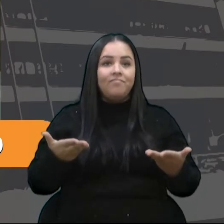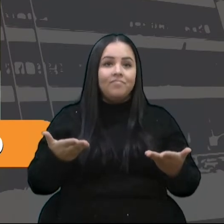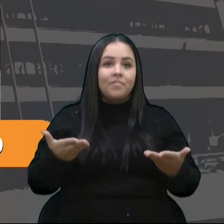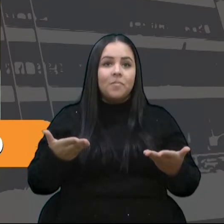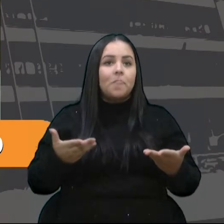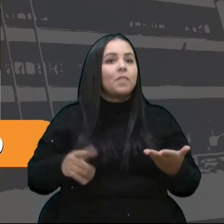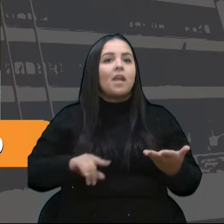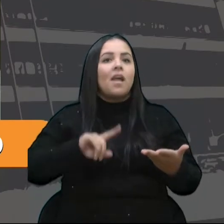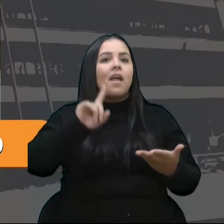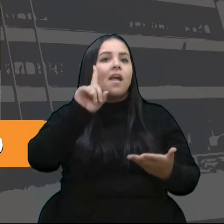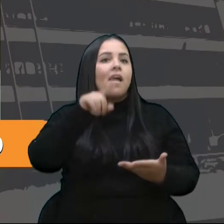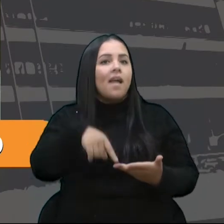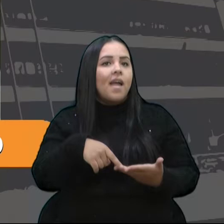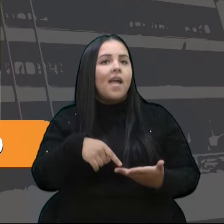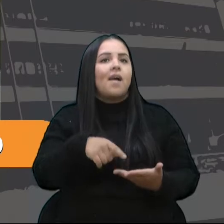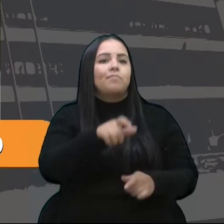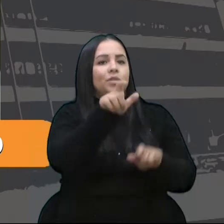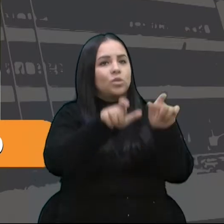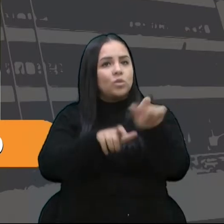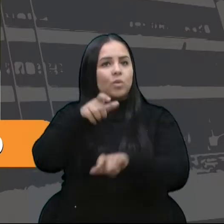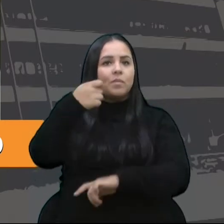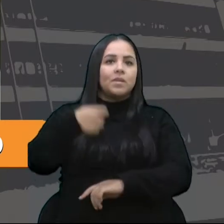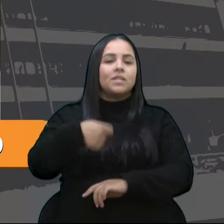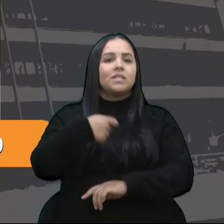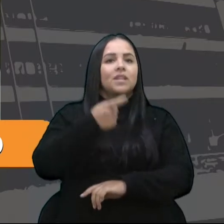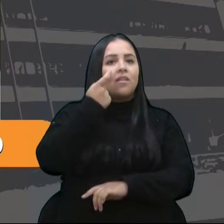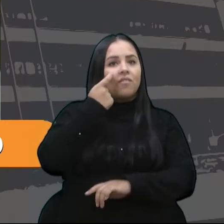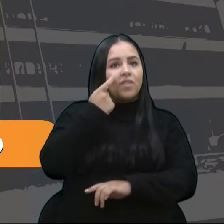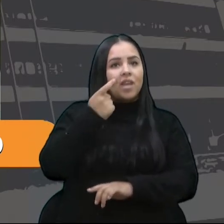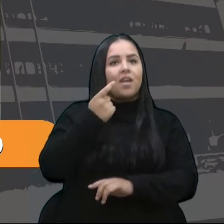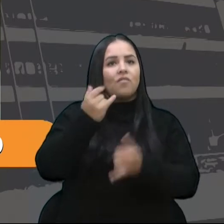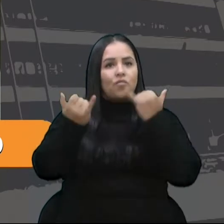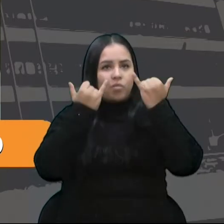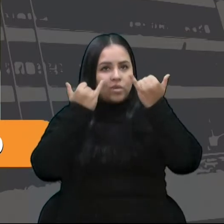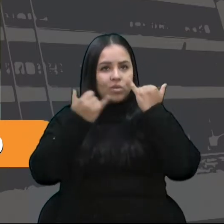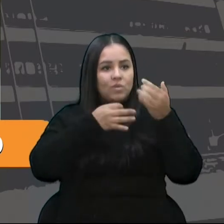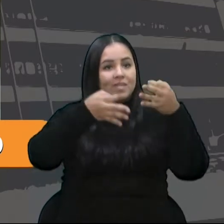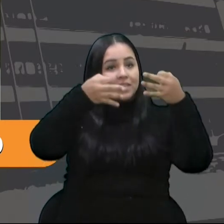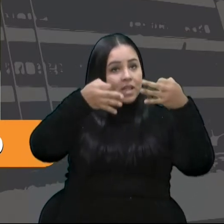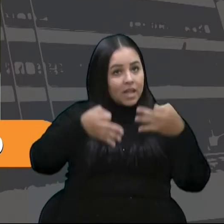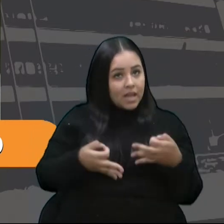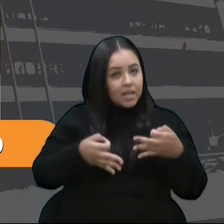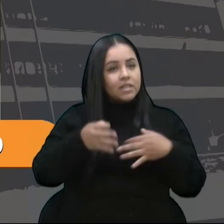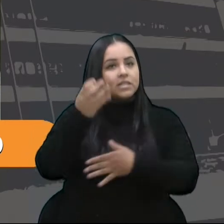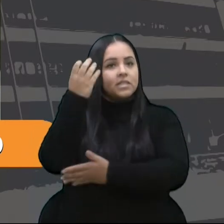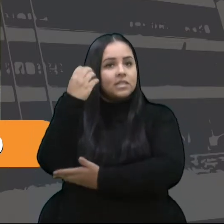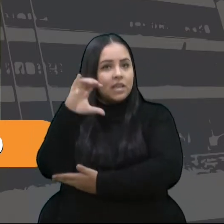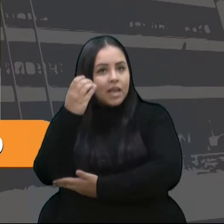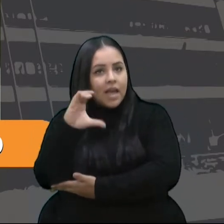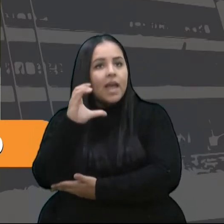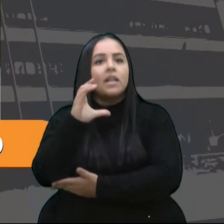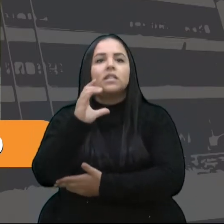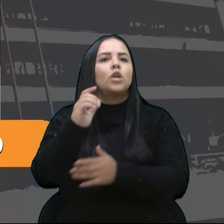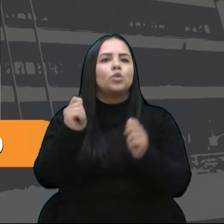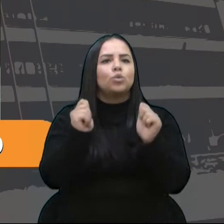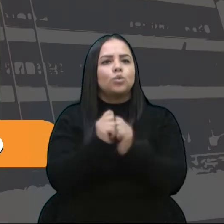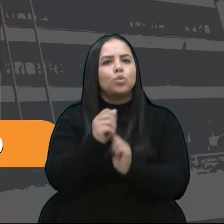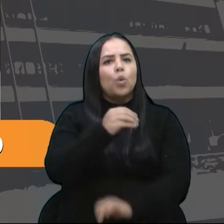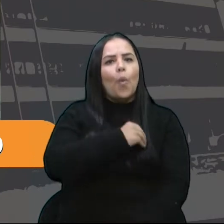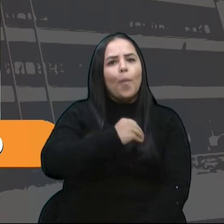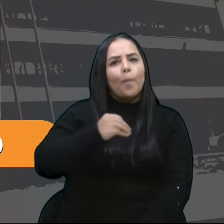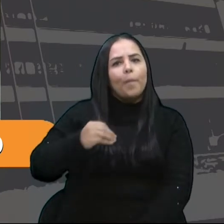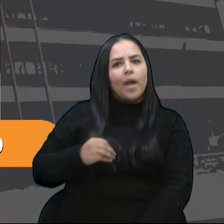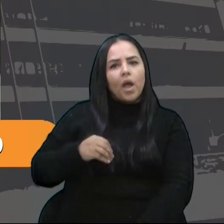as pessoas devem buscar as informações corretas, científicas, junto aos seus médicos, junto às